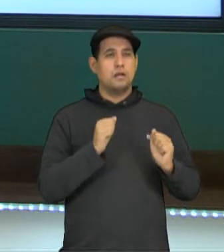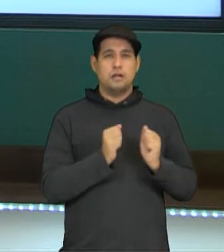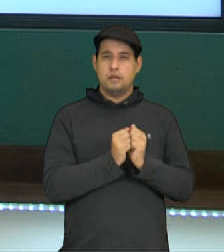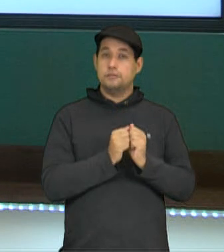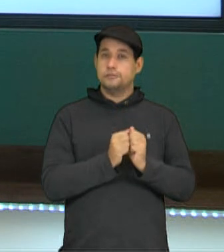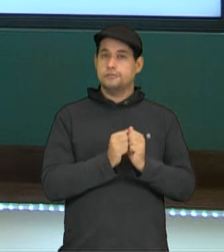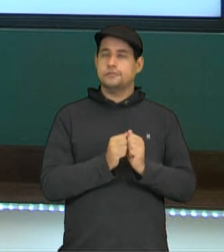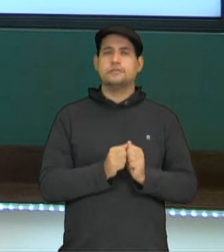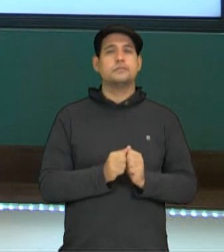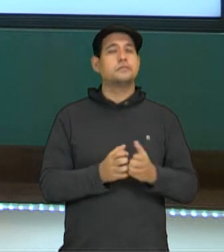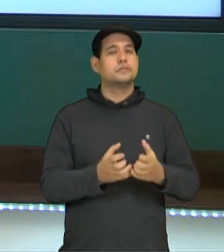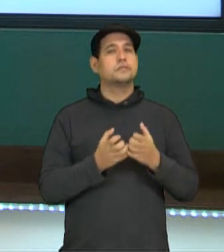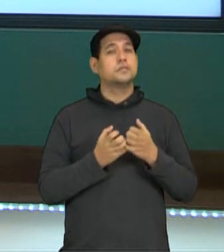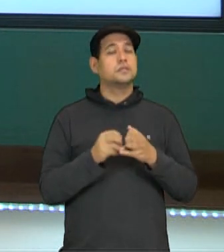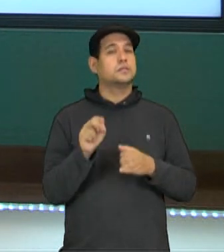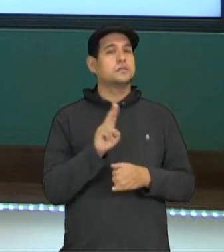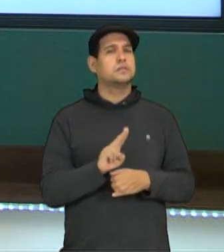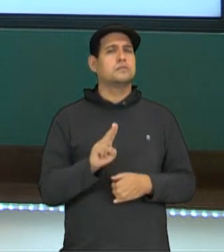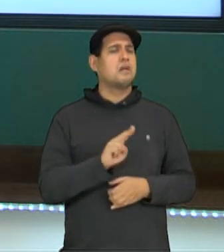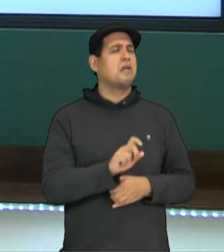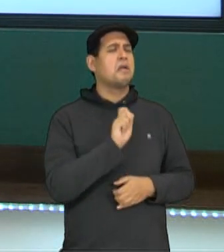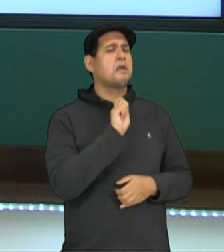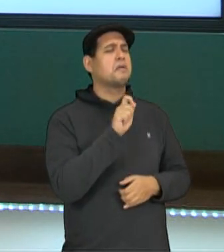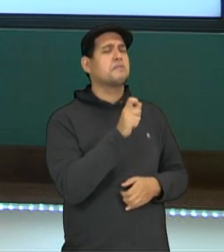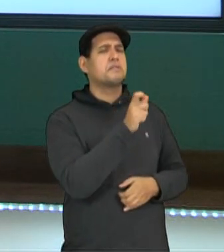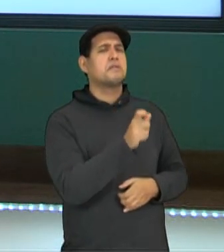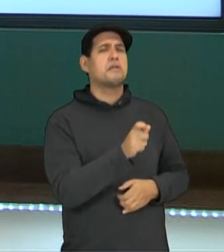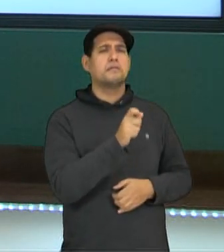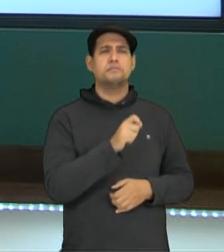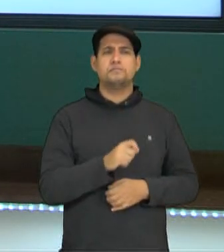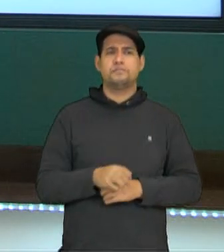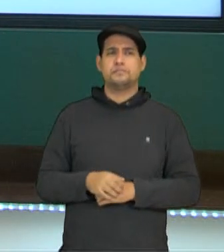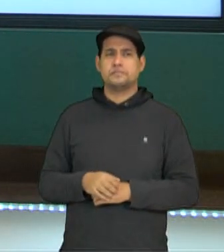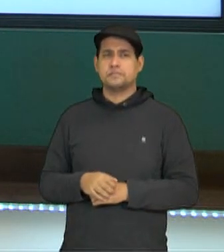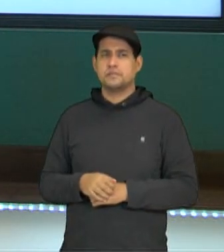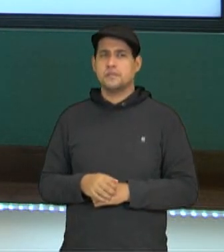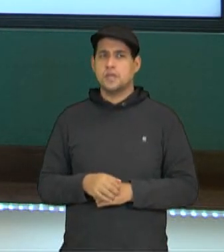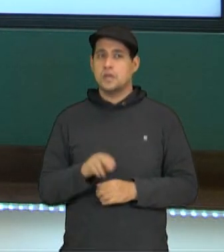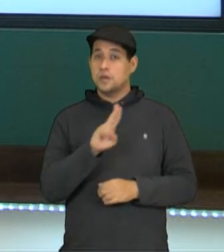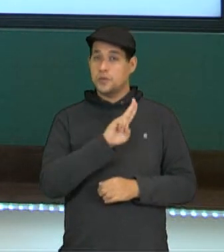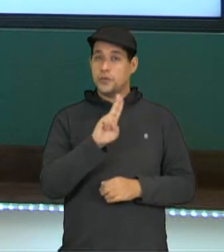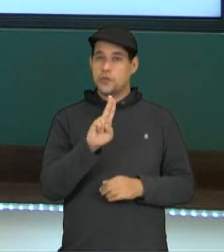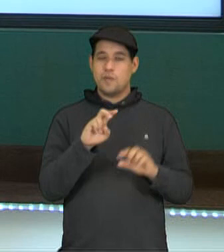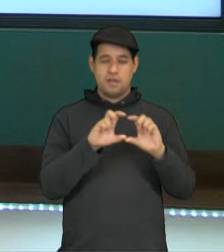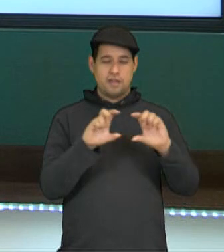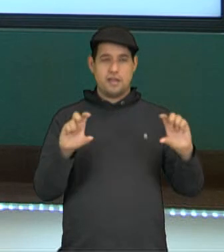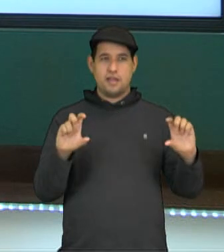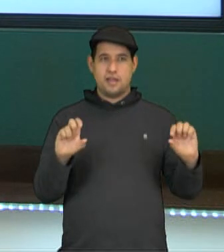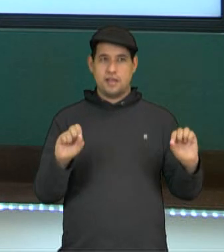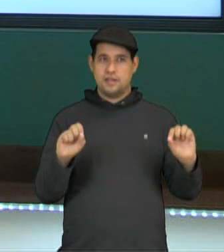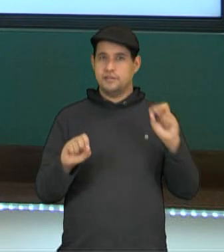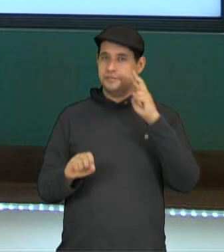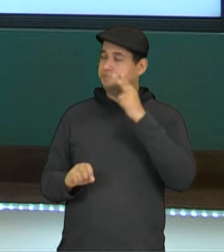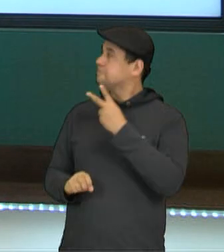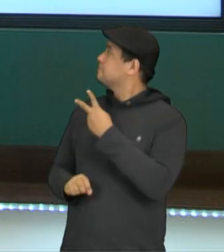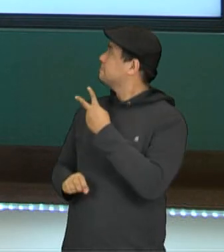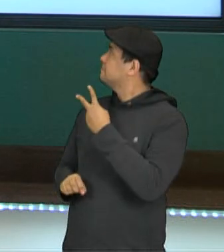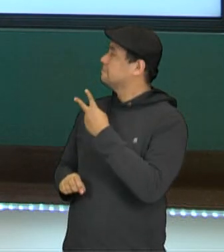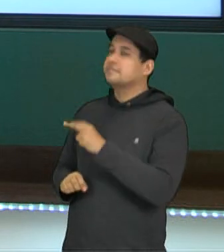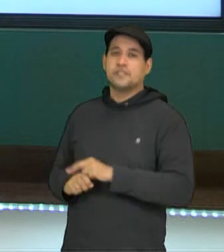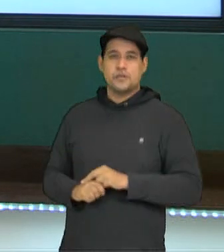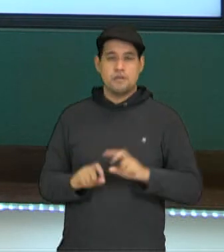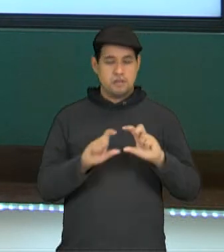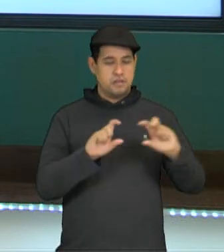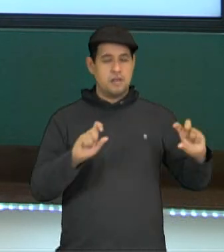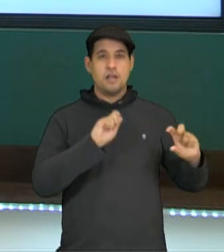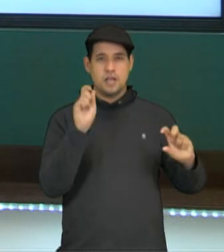quadro. Eu quero que vocês peguem aí quem são o narrator, plot, characters, place and time.